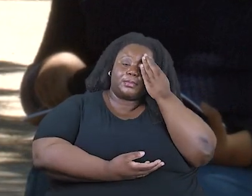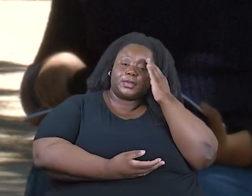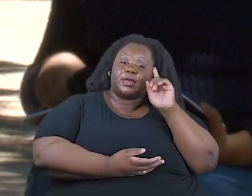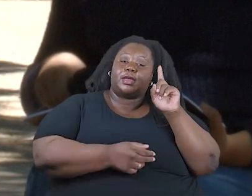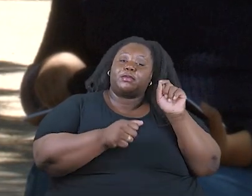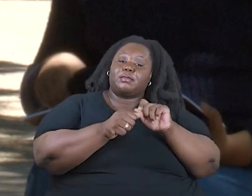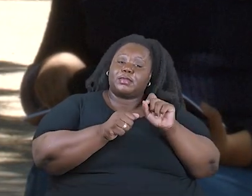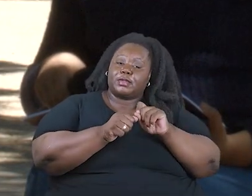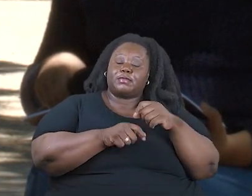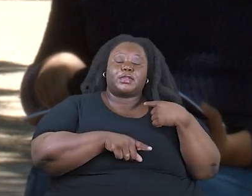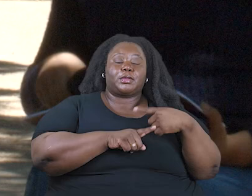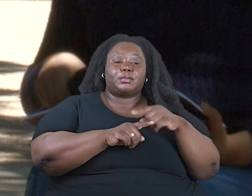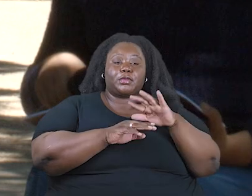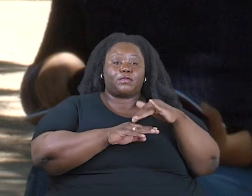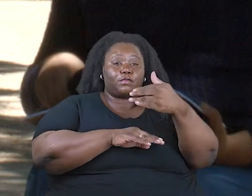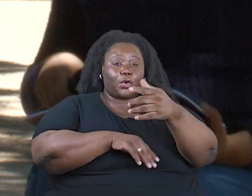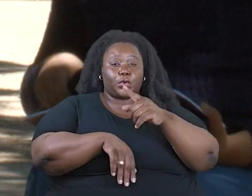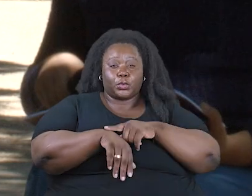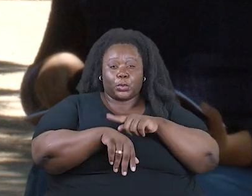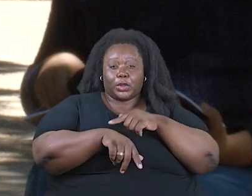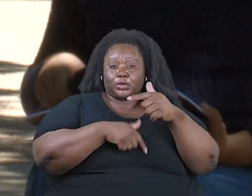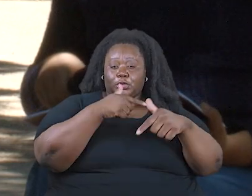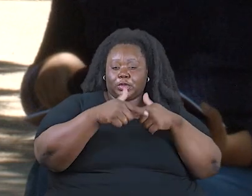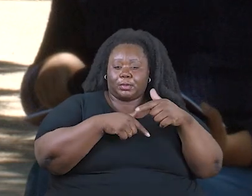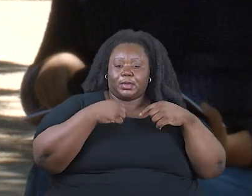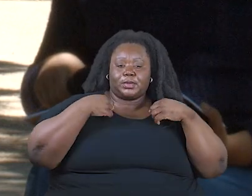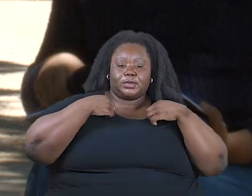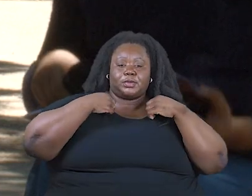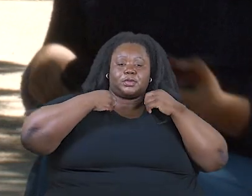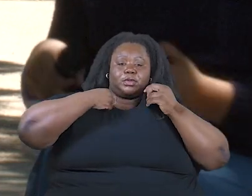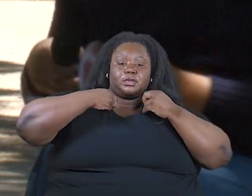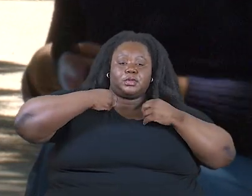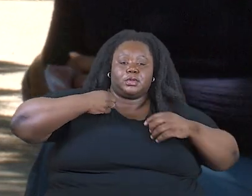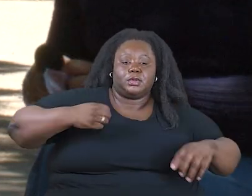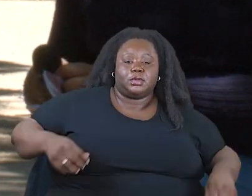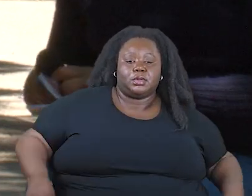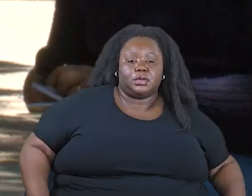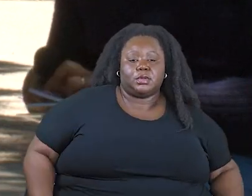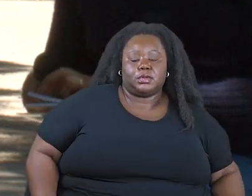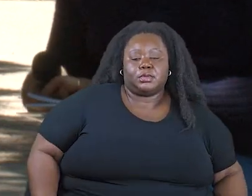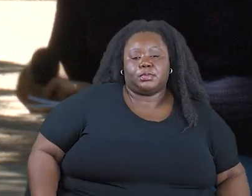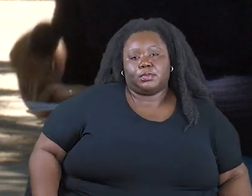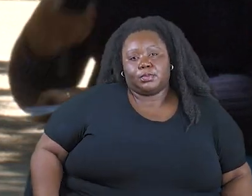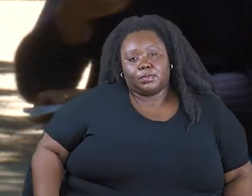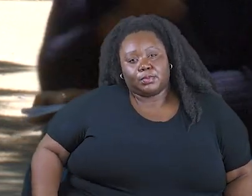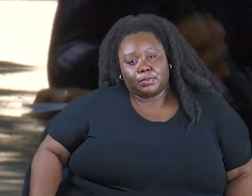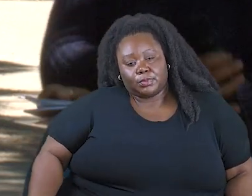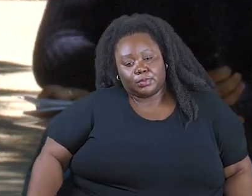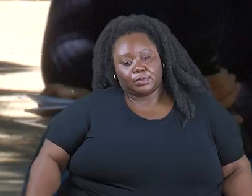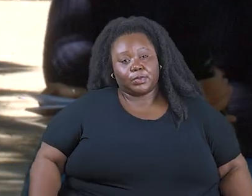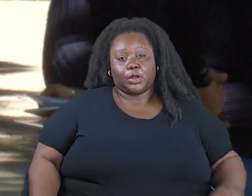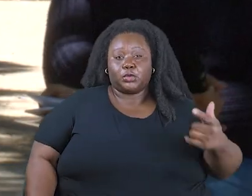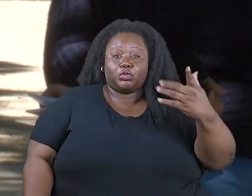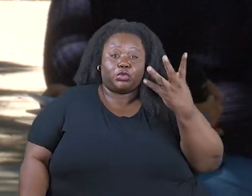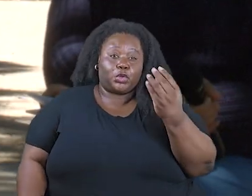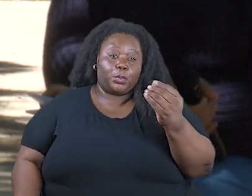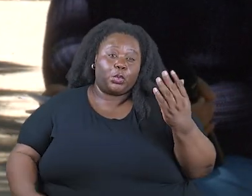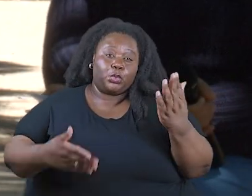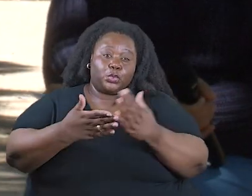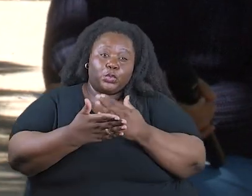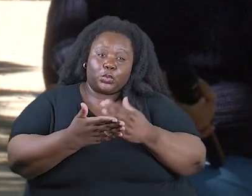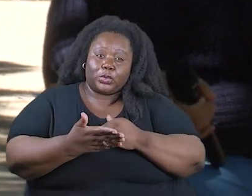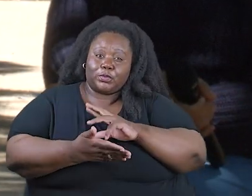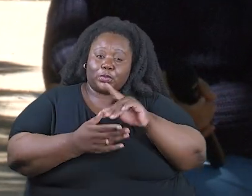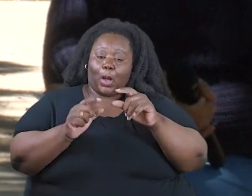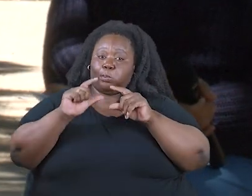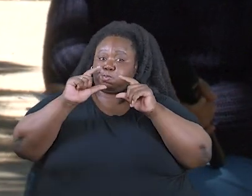de produção fora do horário de expediente, os livros não tinham a tiragem muito grande, era de 100 a 200 cópias. E também não eram livros